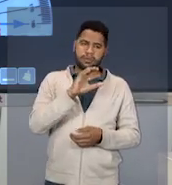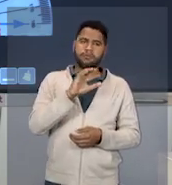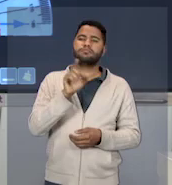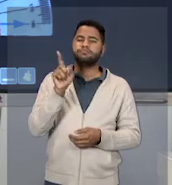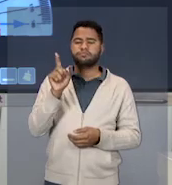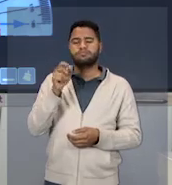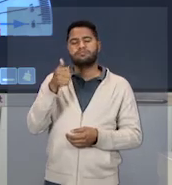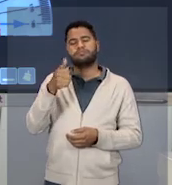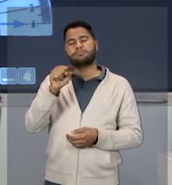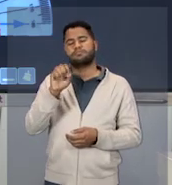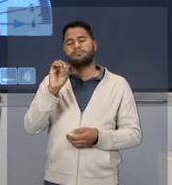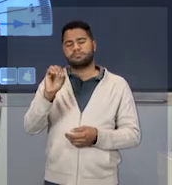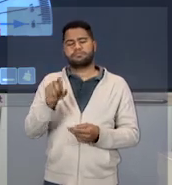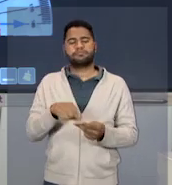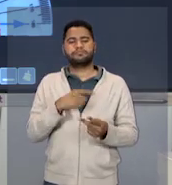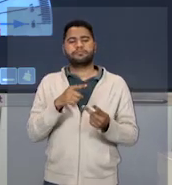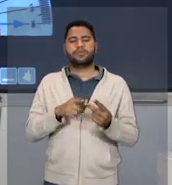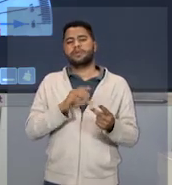180 graus.